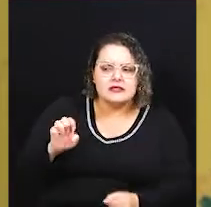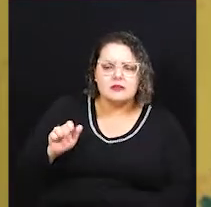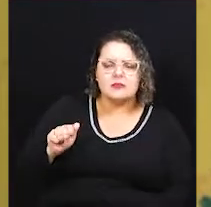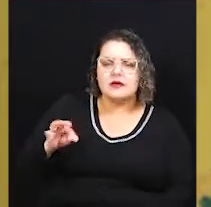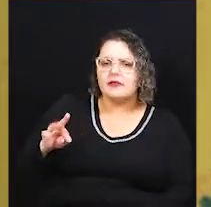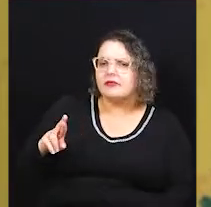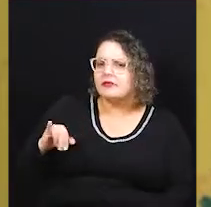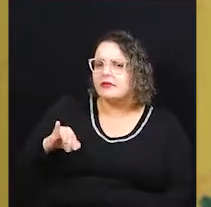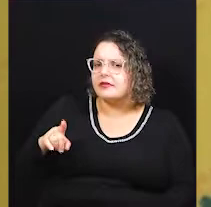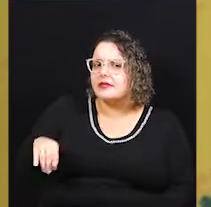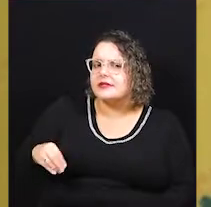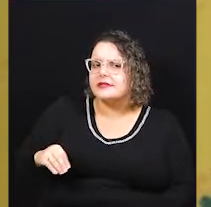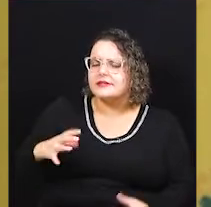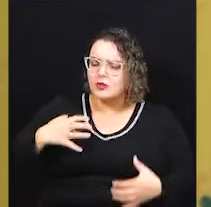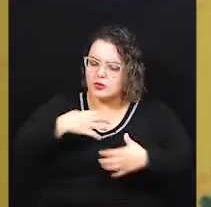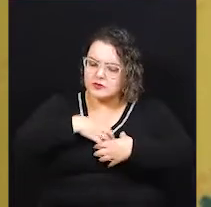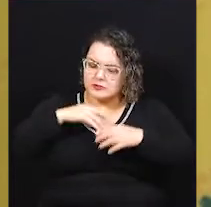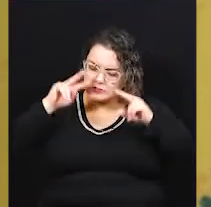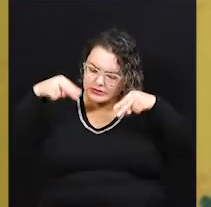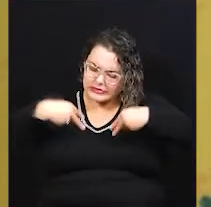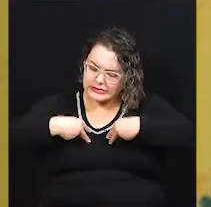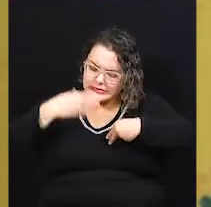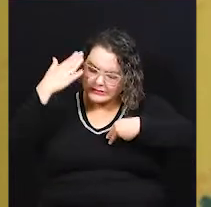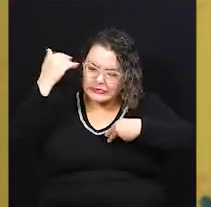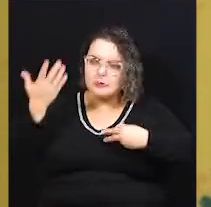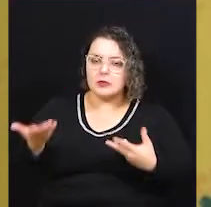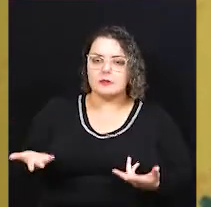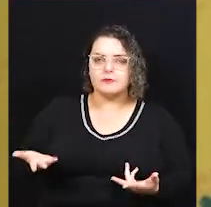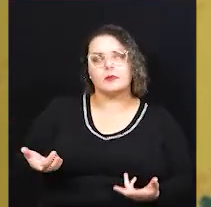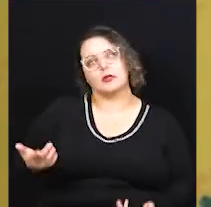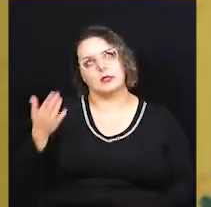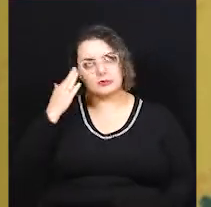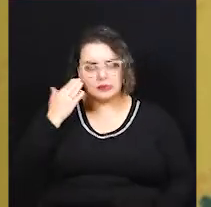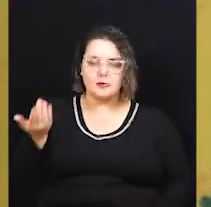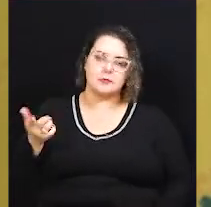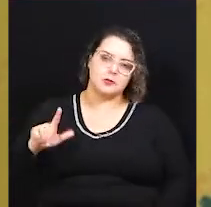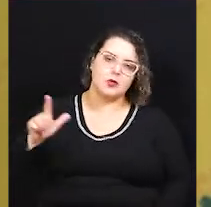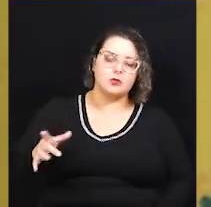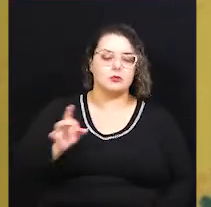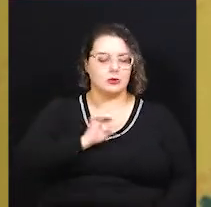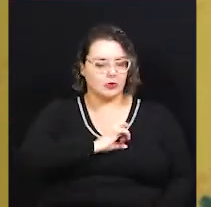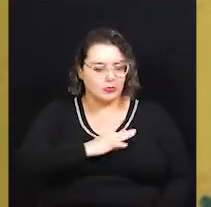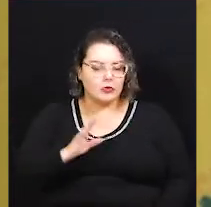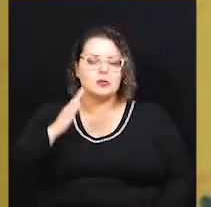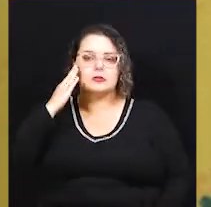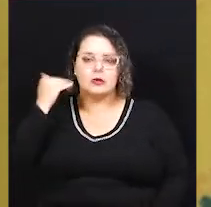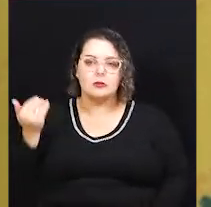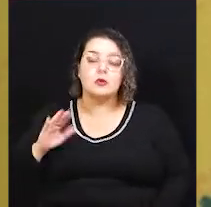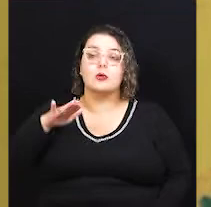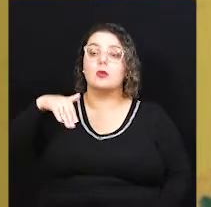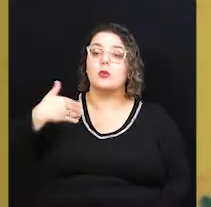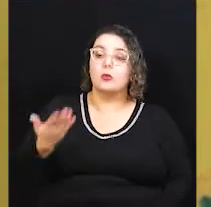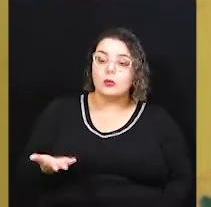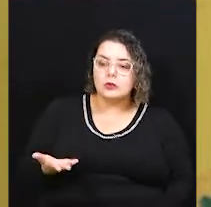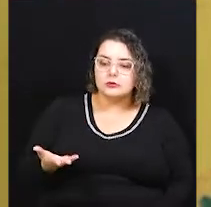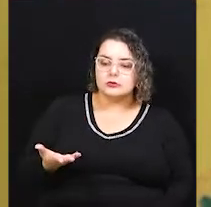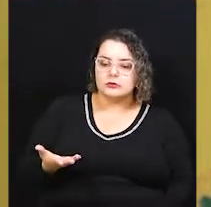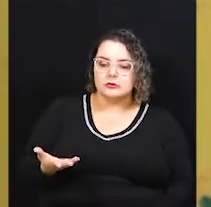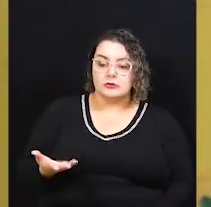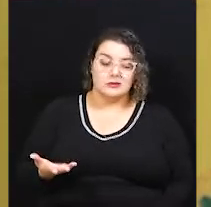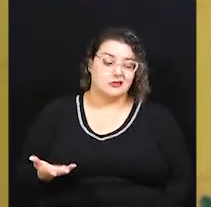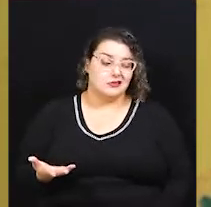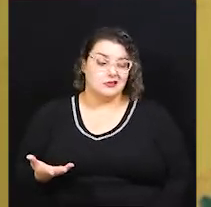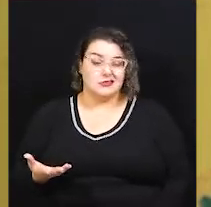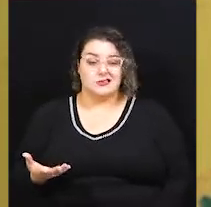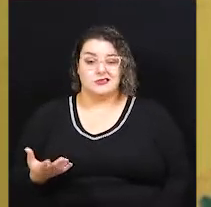Como reconhecer os sentimentos? A gente sabe, claro, quando a gente está com medo, a gente sabe quando a gente está, puxa vida,